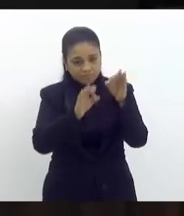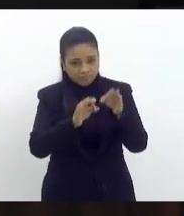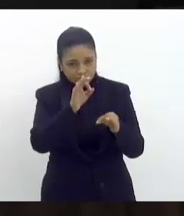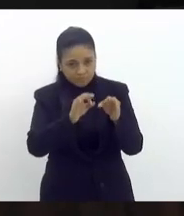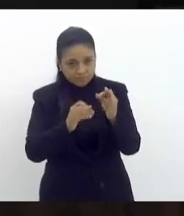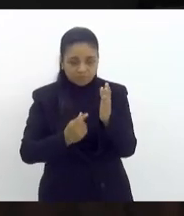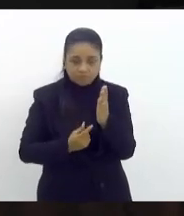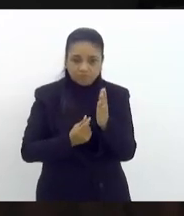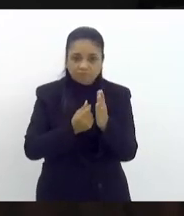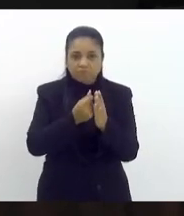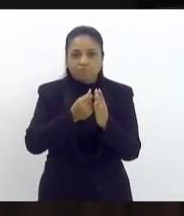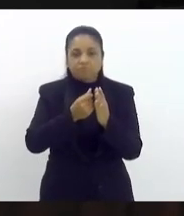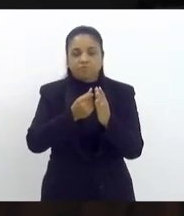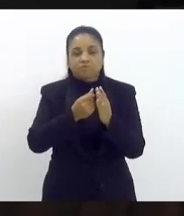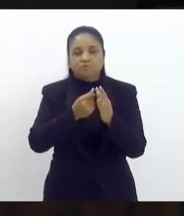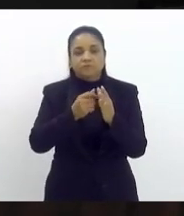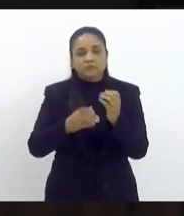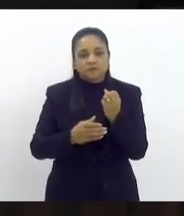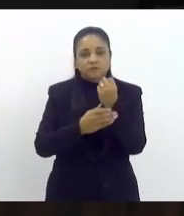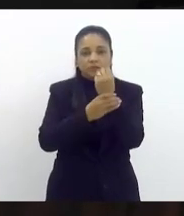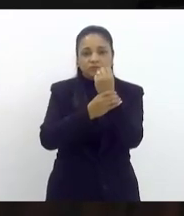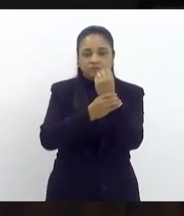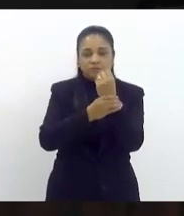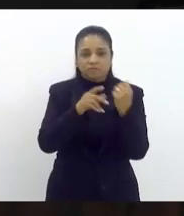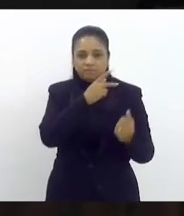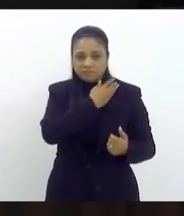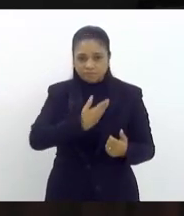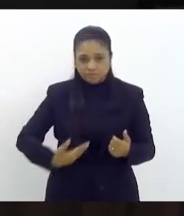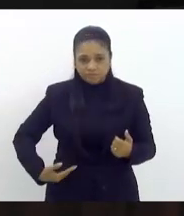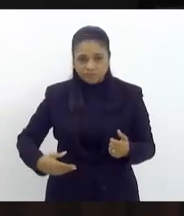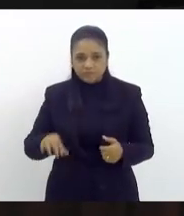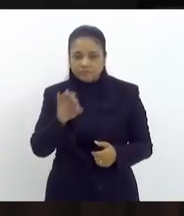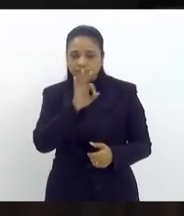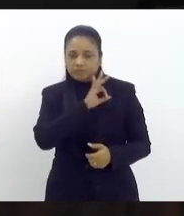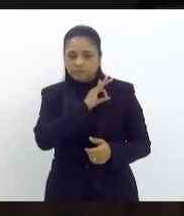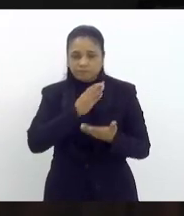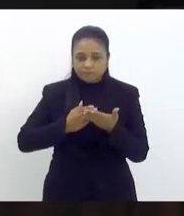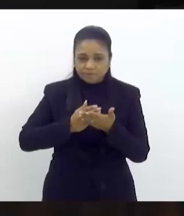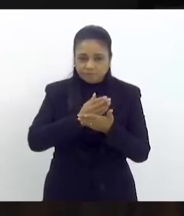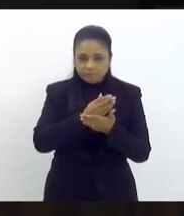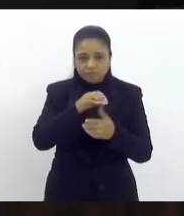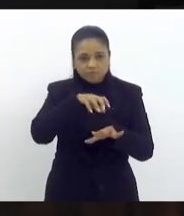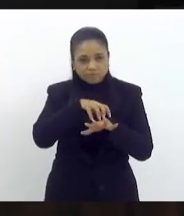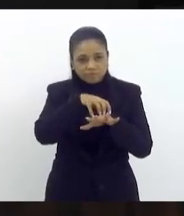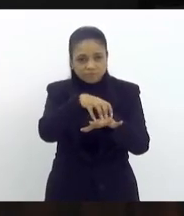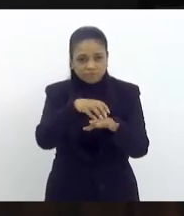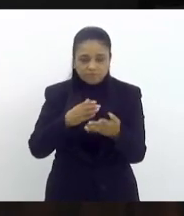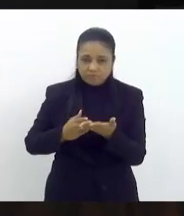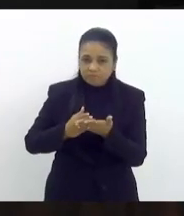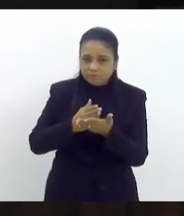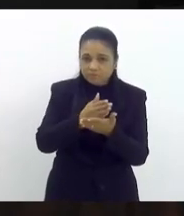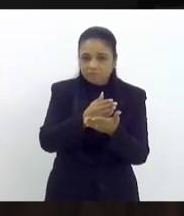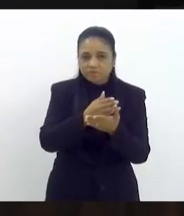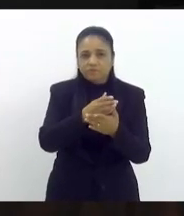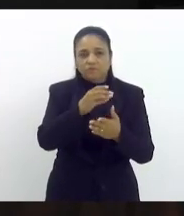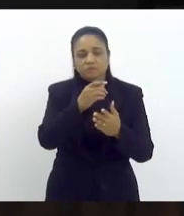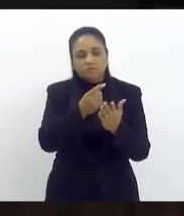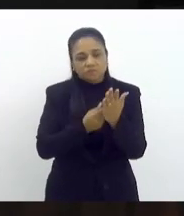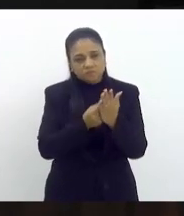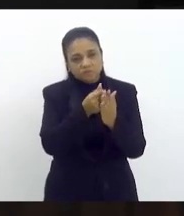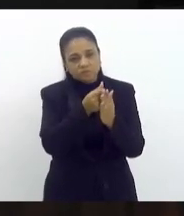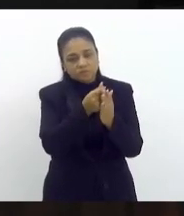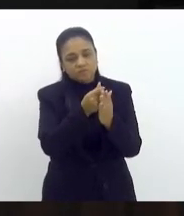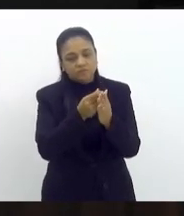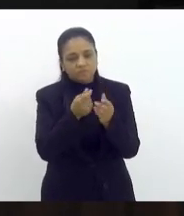constitucionalidade de segurança pública e assuntos de polícia favorável de transportes favorável e de orçamento